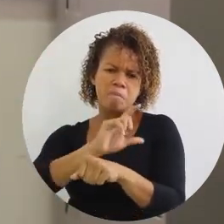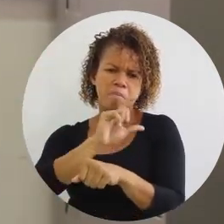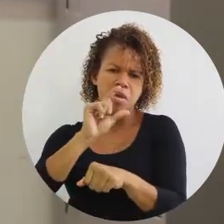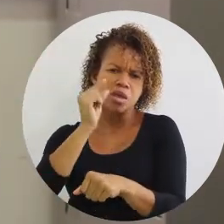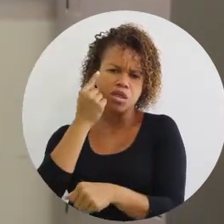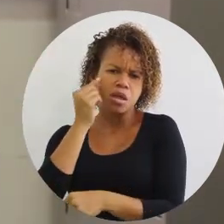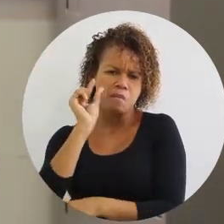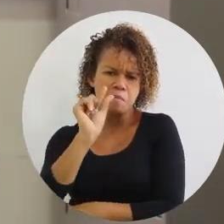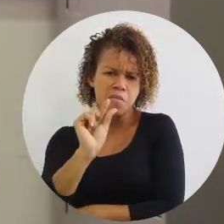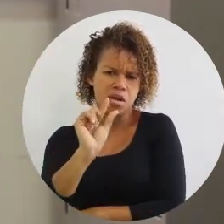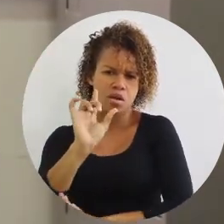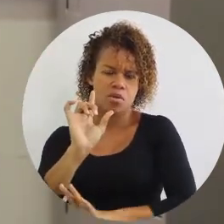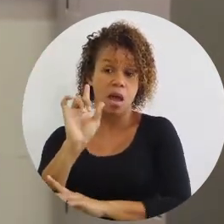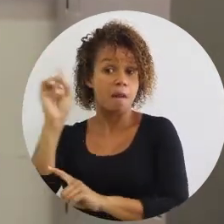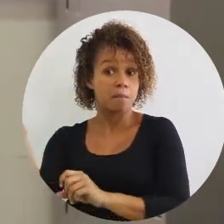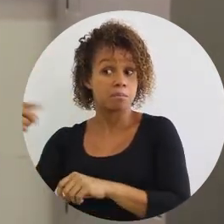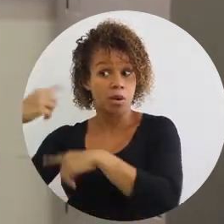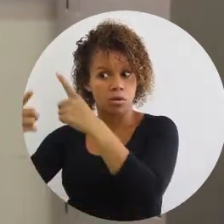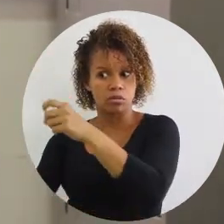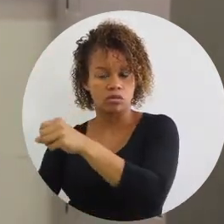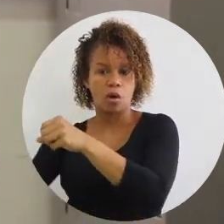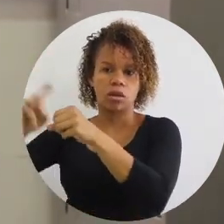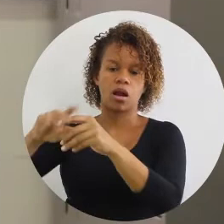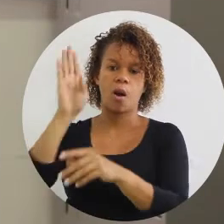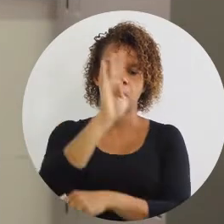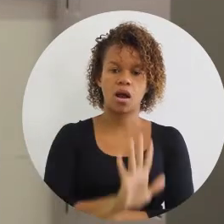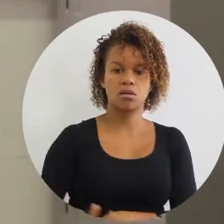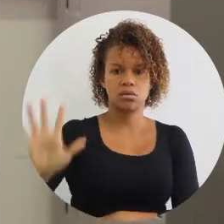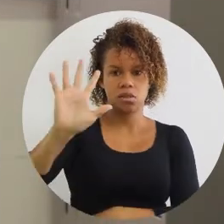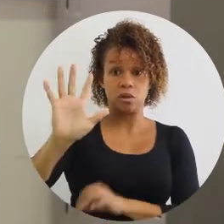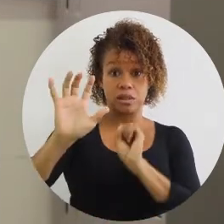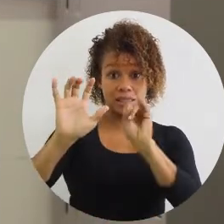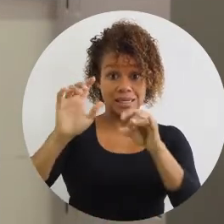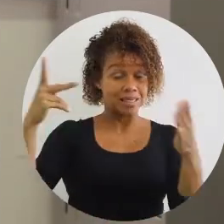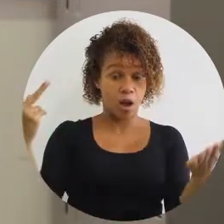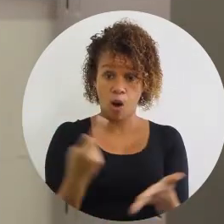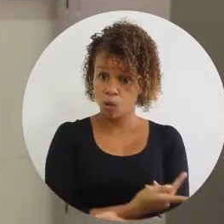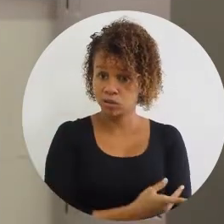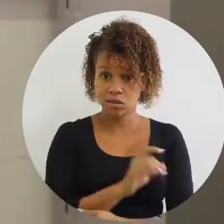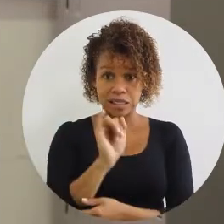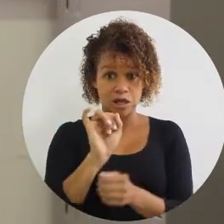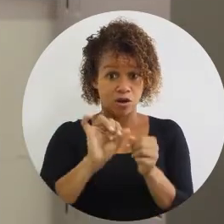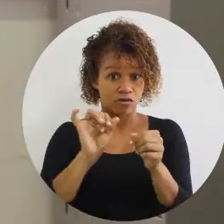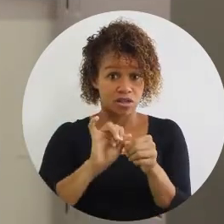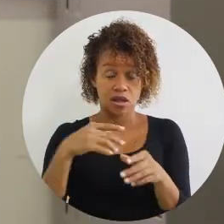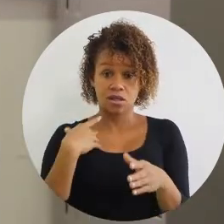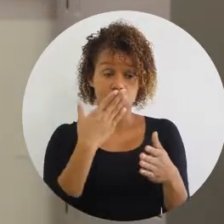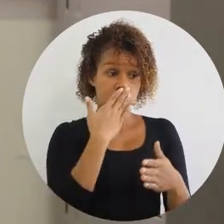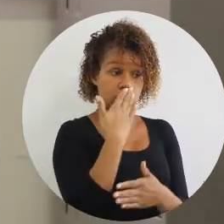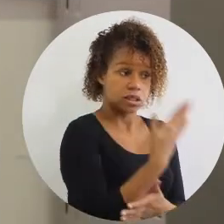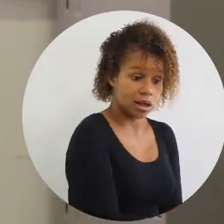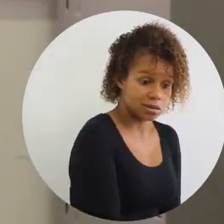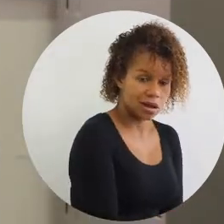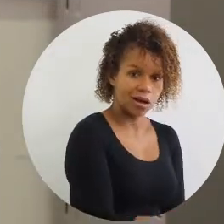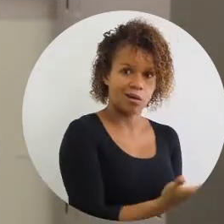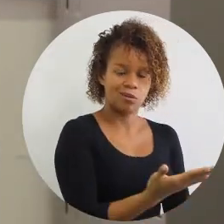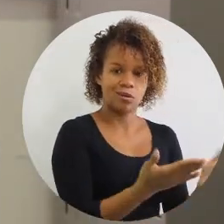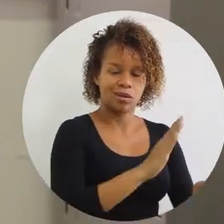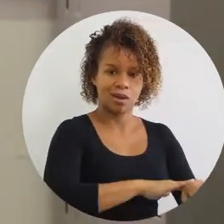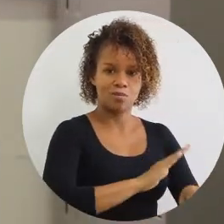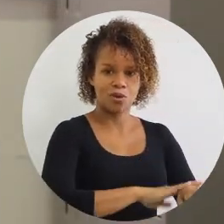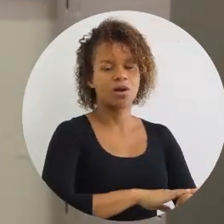depois regressarão ao Brasil. Se isso não acontecer, se eu não fizer essa solicitação de exportação